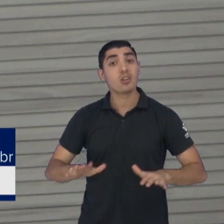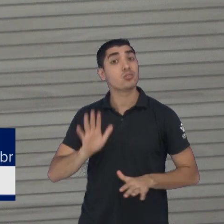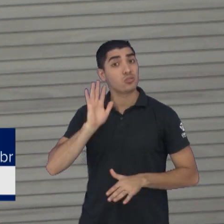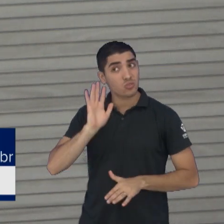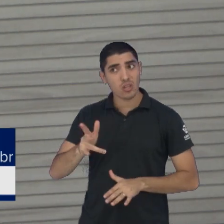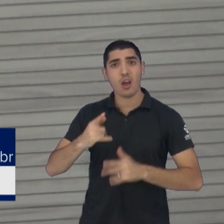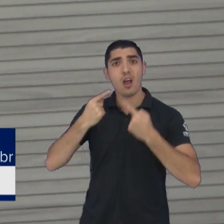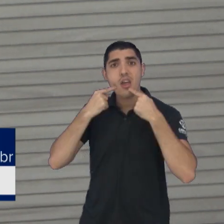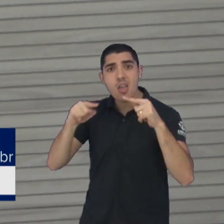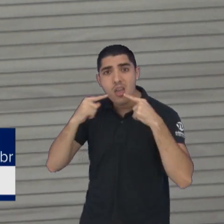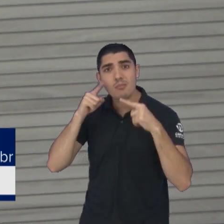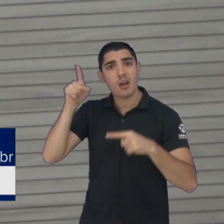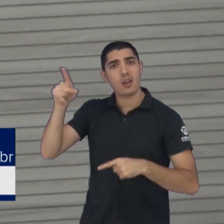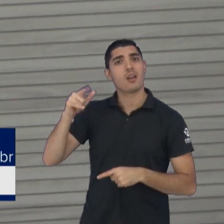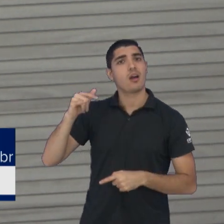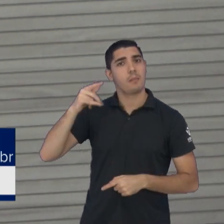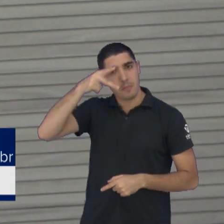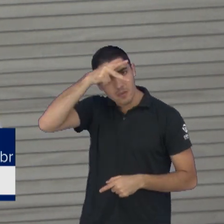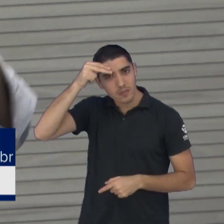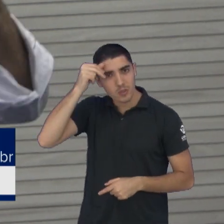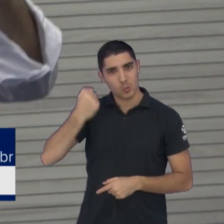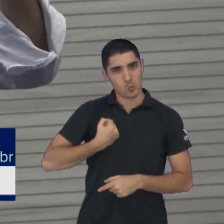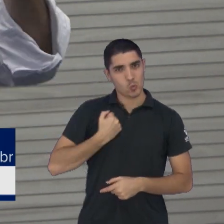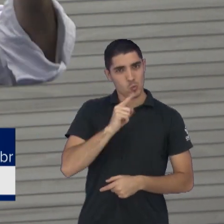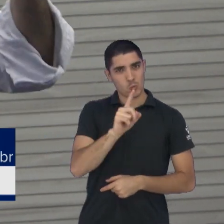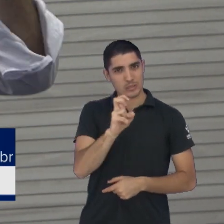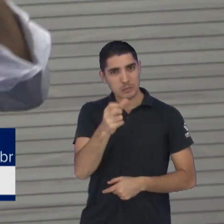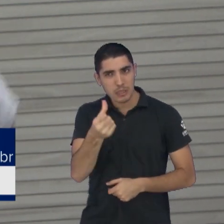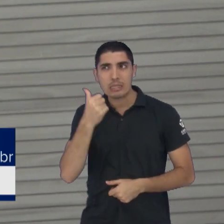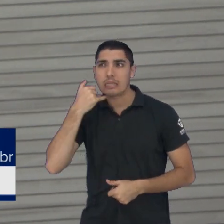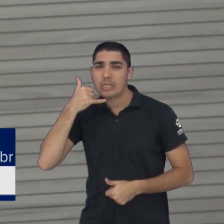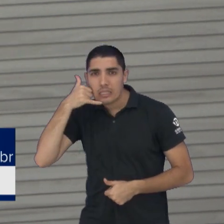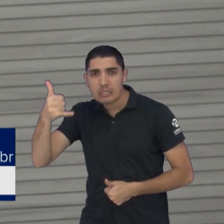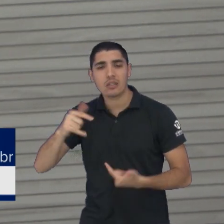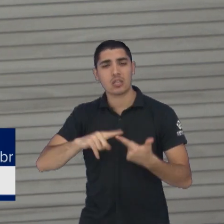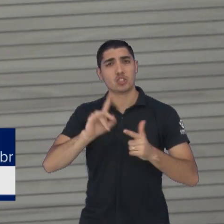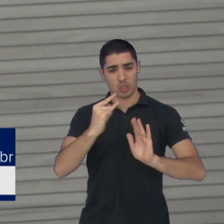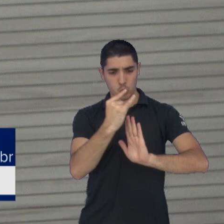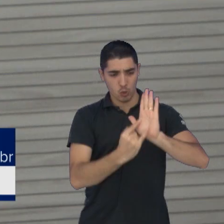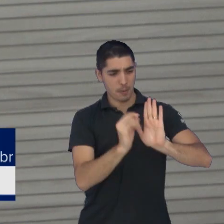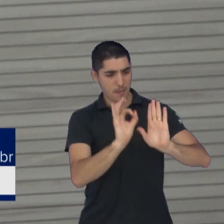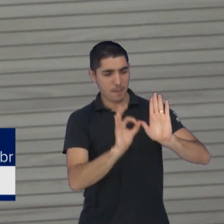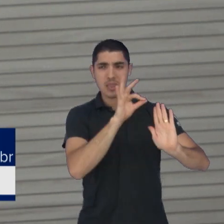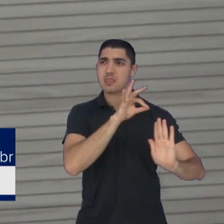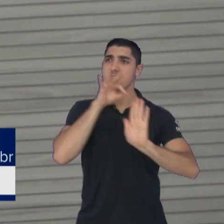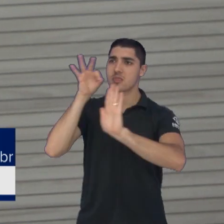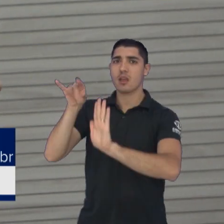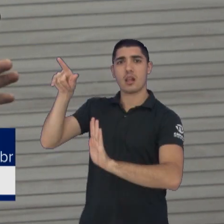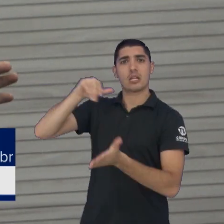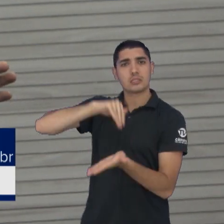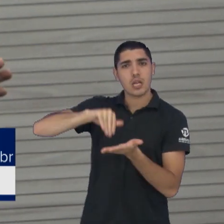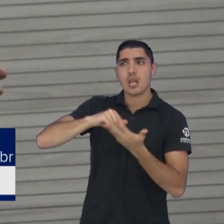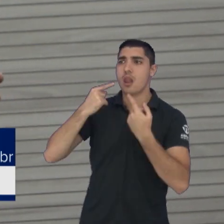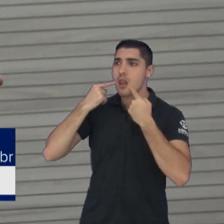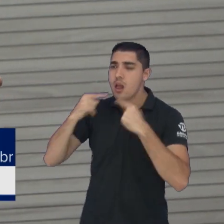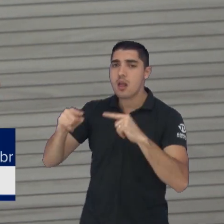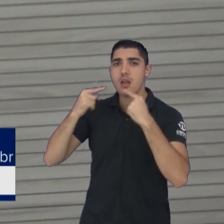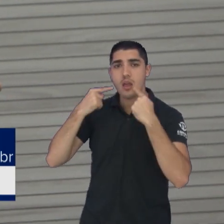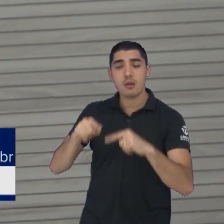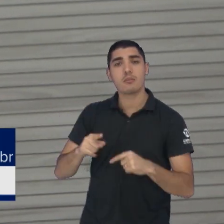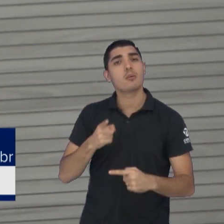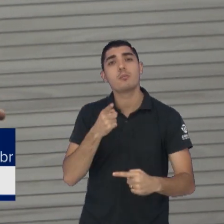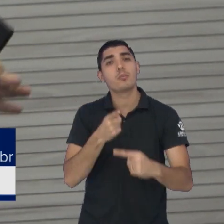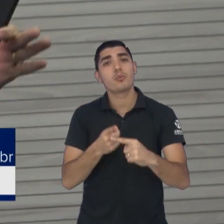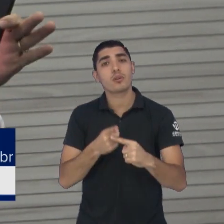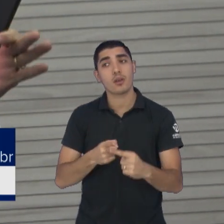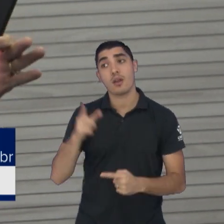teve a abaixinada apresentado, já chegou até a secretaria responsável, é fazer com que a prefeitura